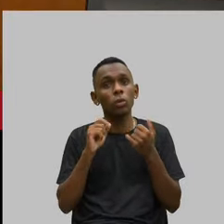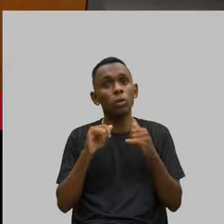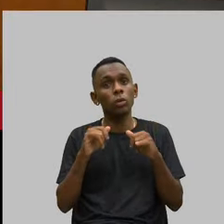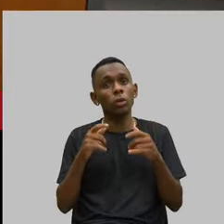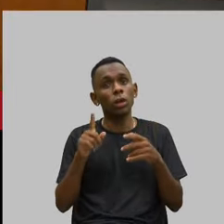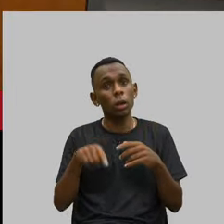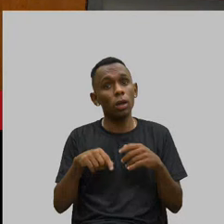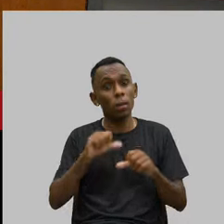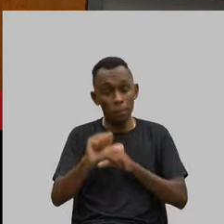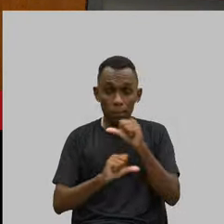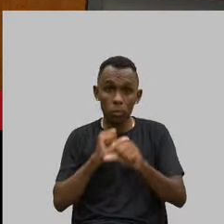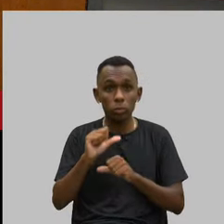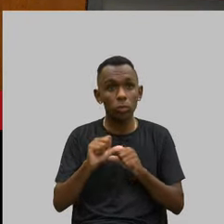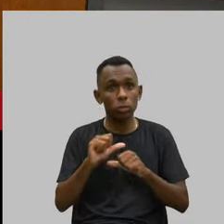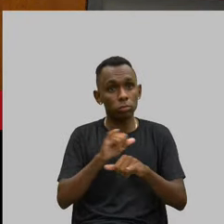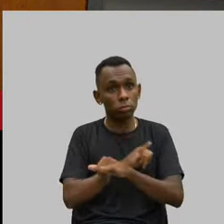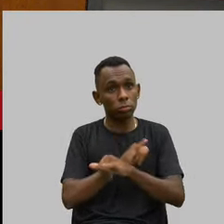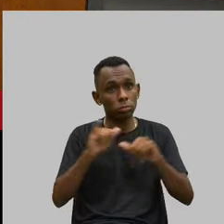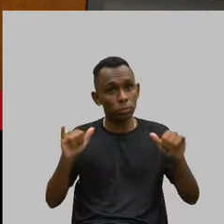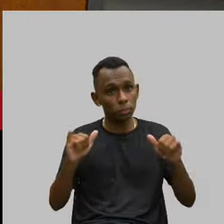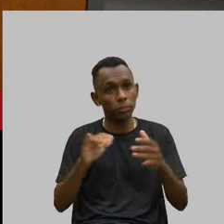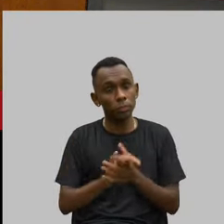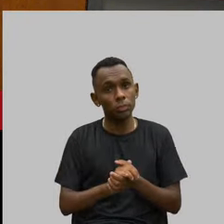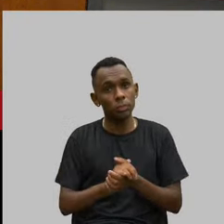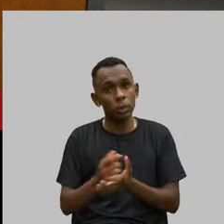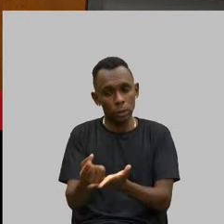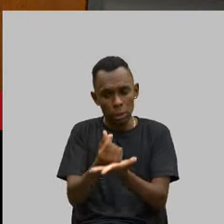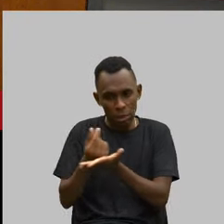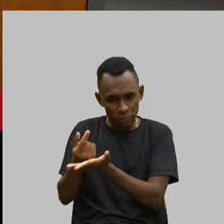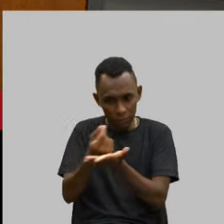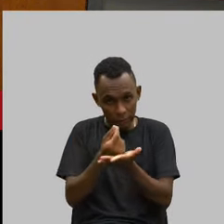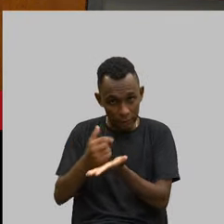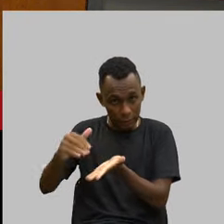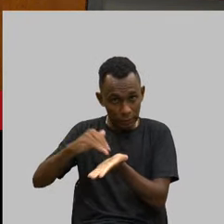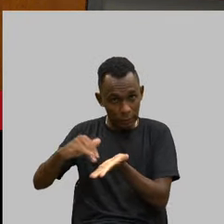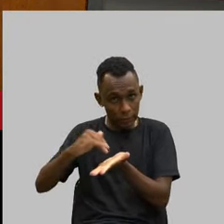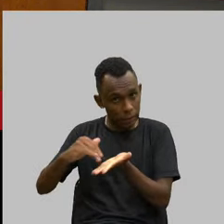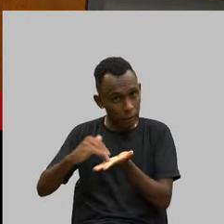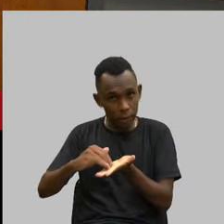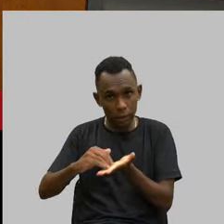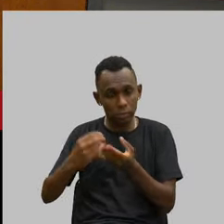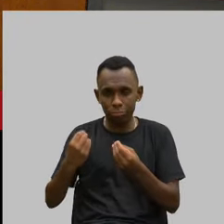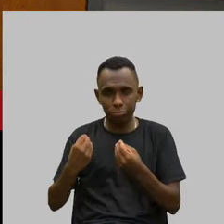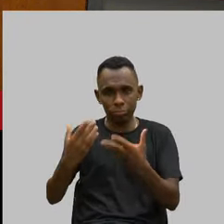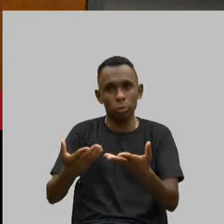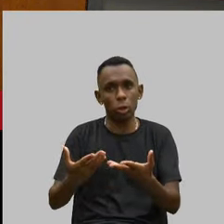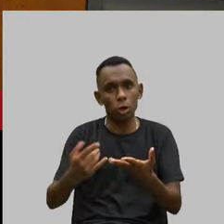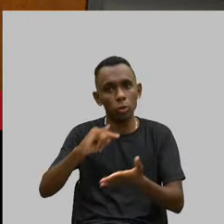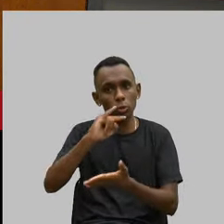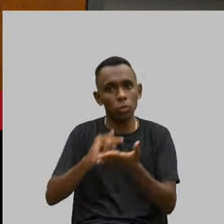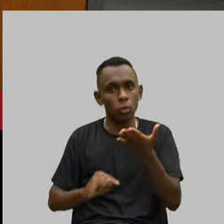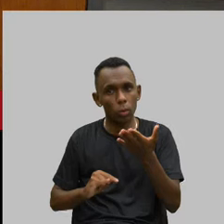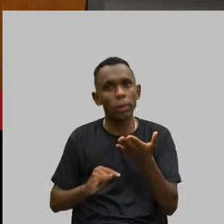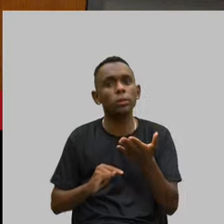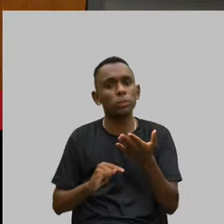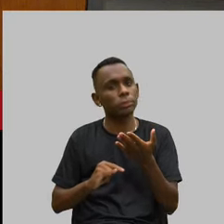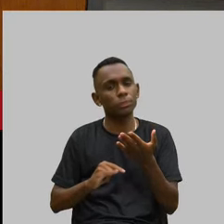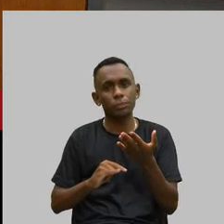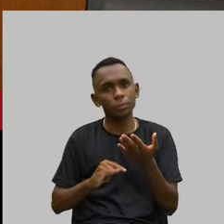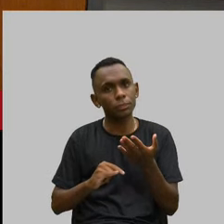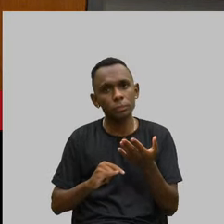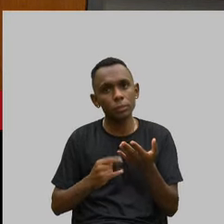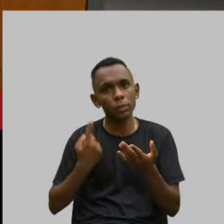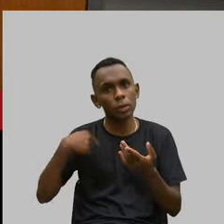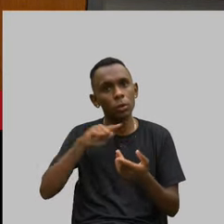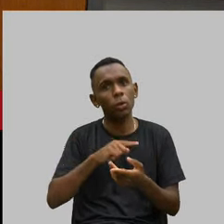discurso teria mudado A Fazenda não estaria mais apta a entregar os documentos que eh nós